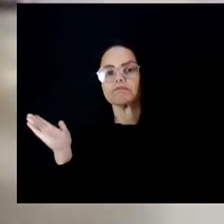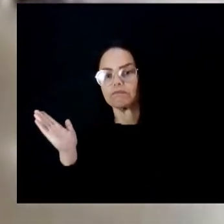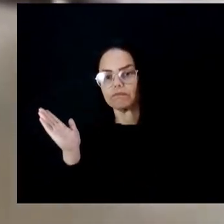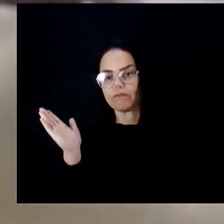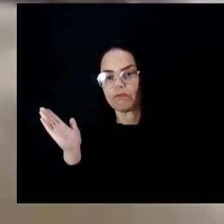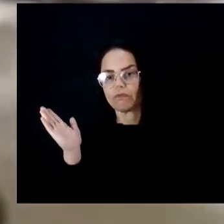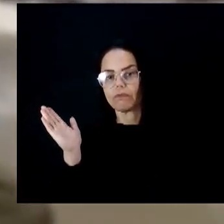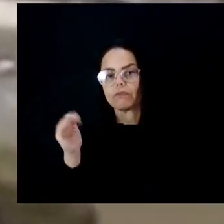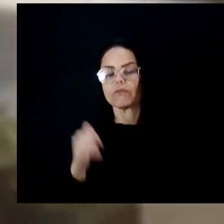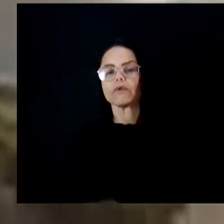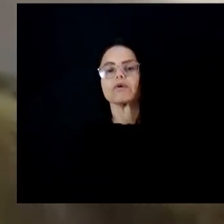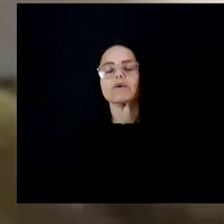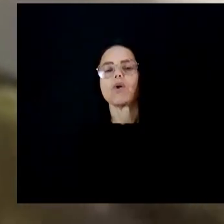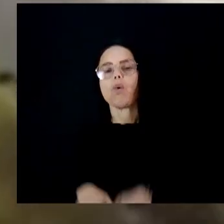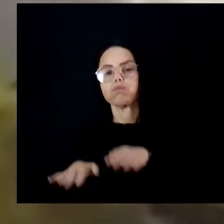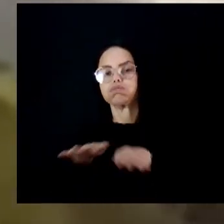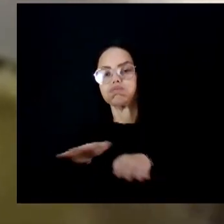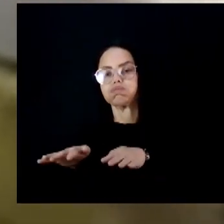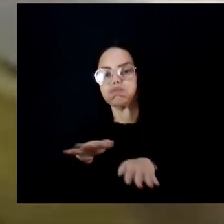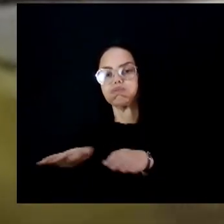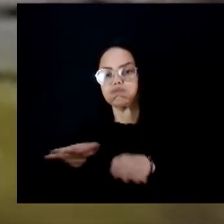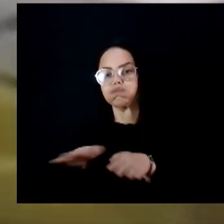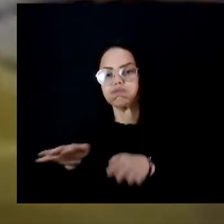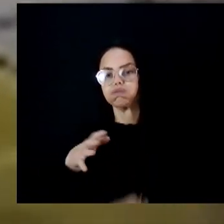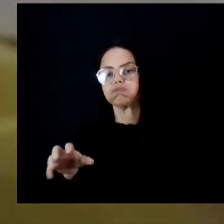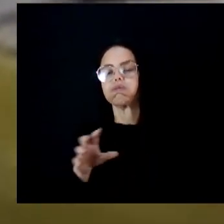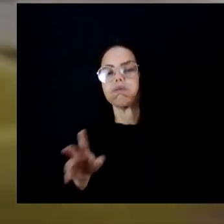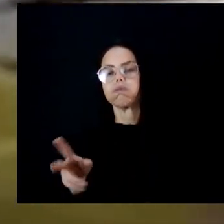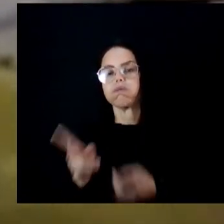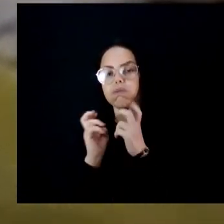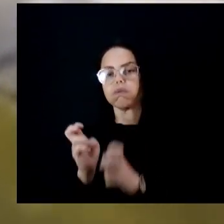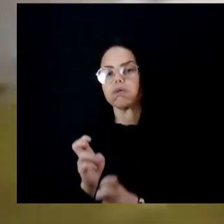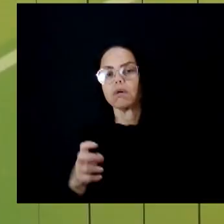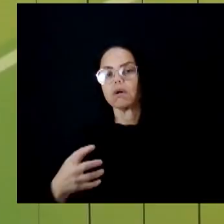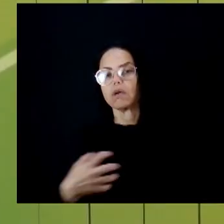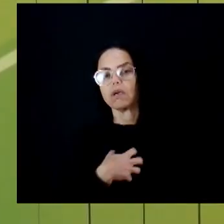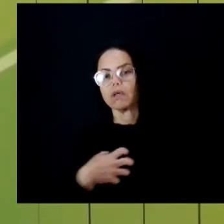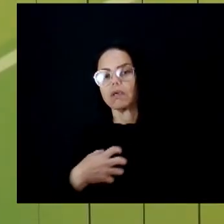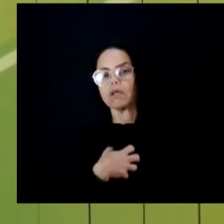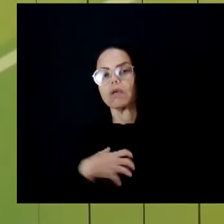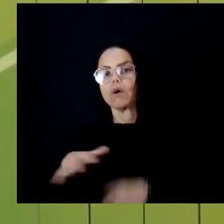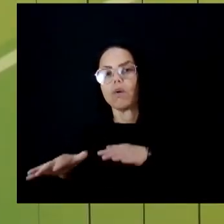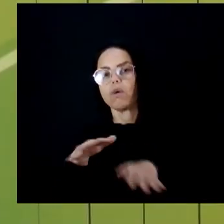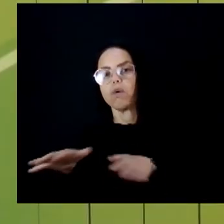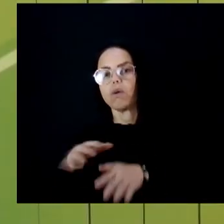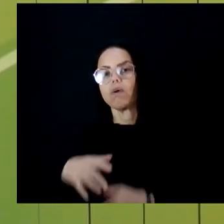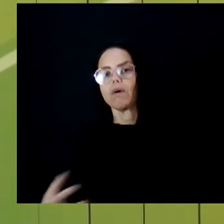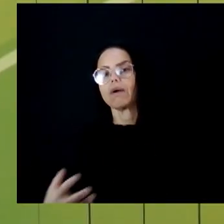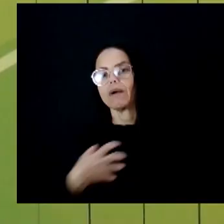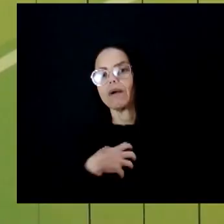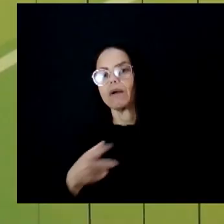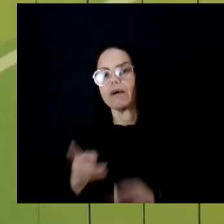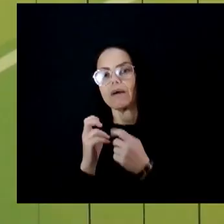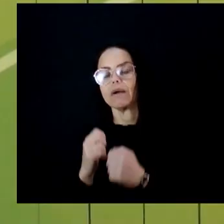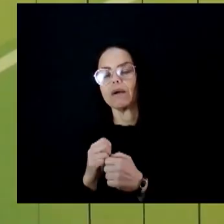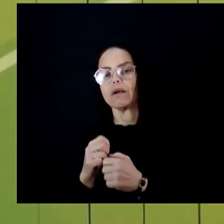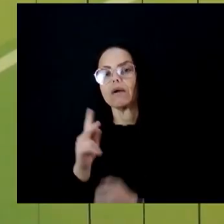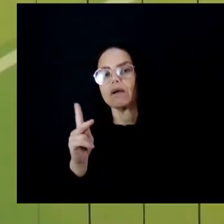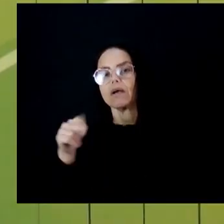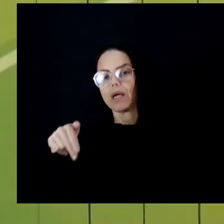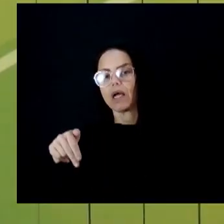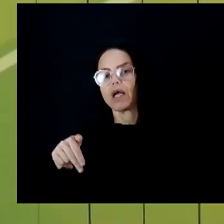esses abalos, eles são sentidos, você falou que onde acontece um terremoto, esses abalos eles podem ser sentidos a quilômetros de distância. Por